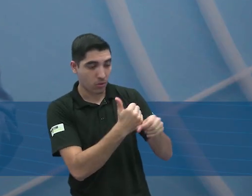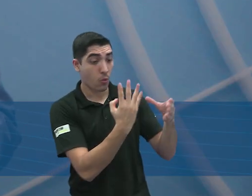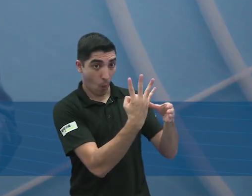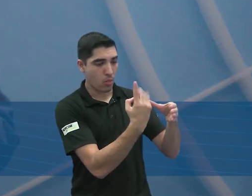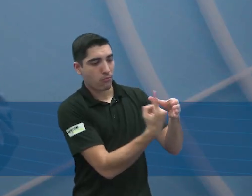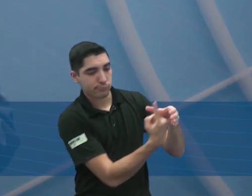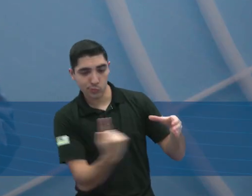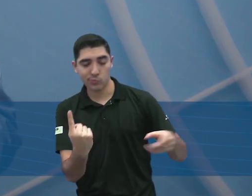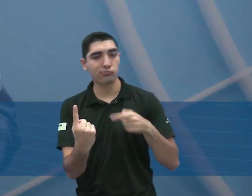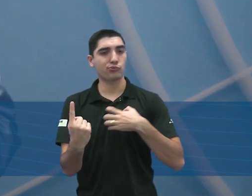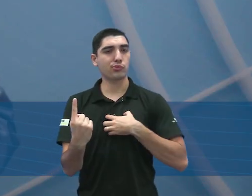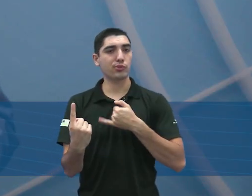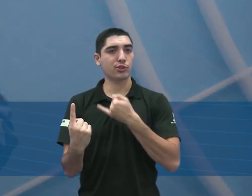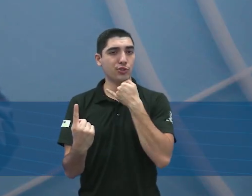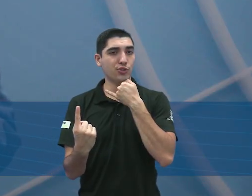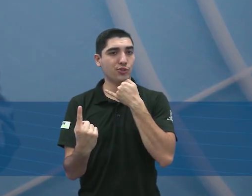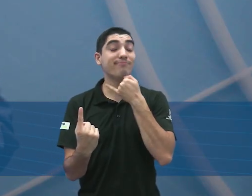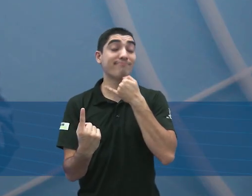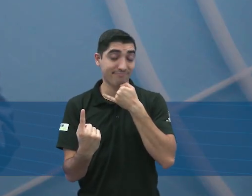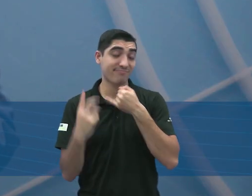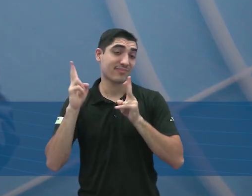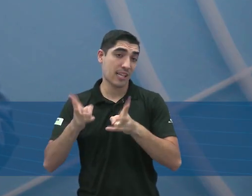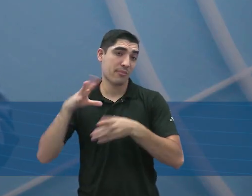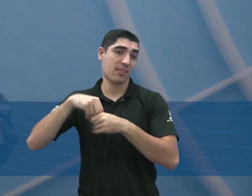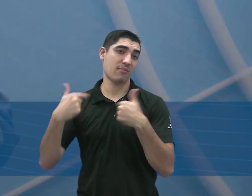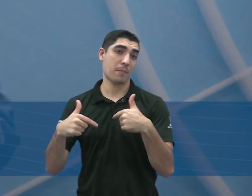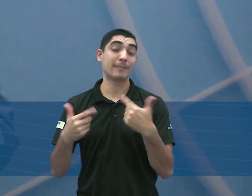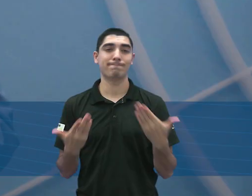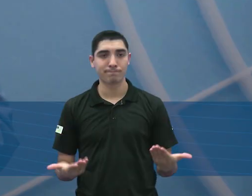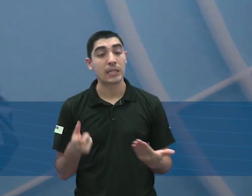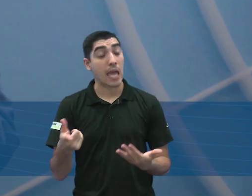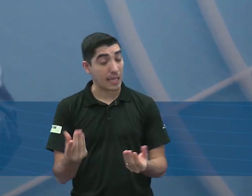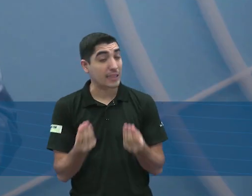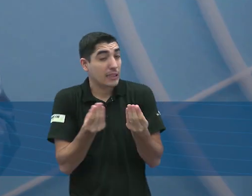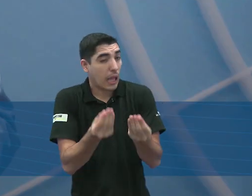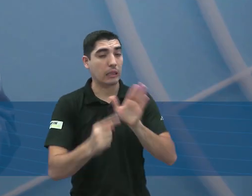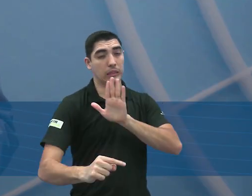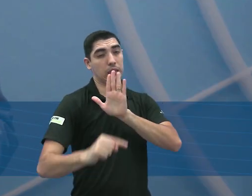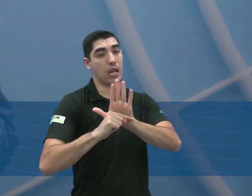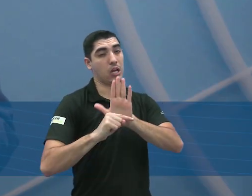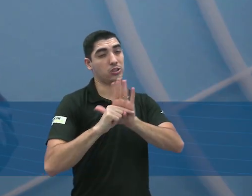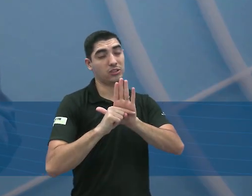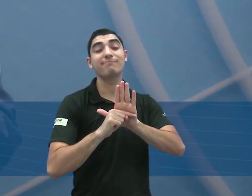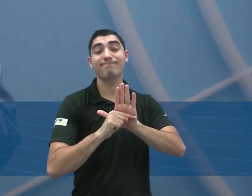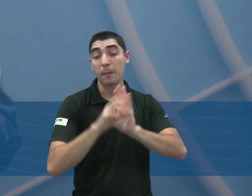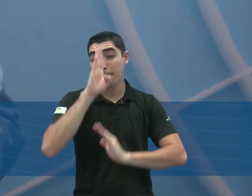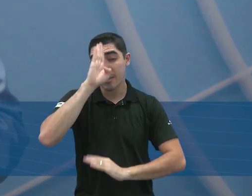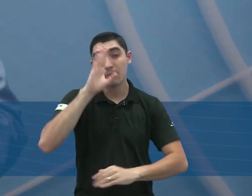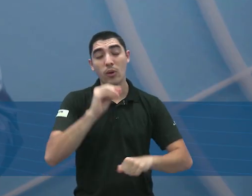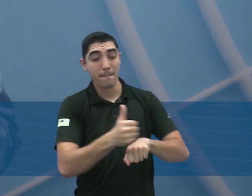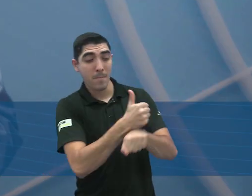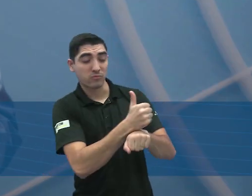se sentem desmotivados em seu trabalho. E isso tem um impacto negativo, direto, no